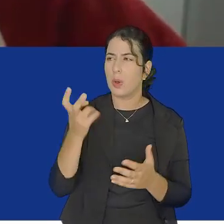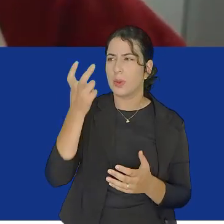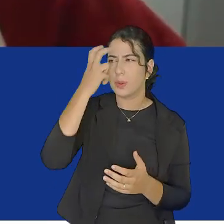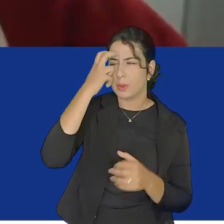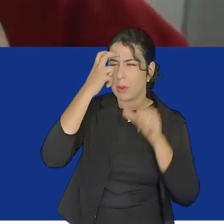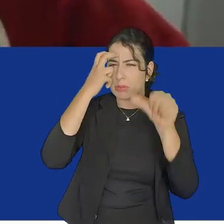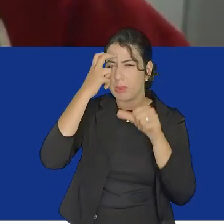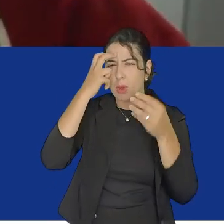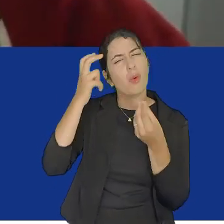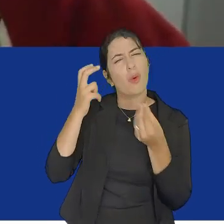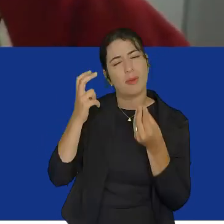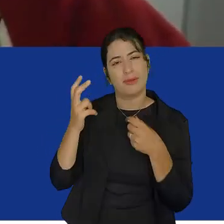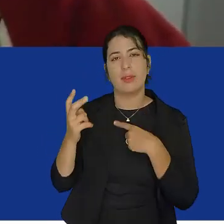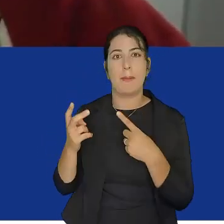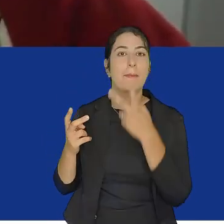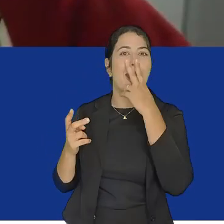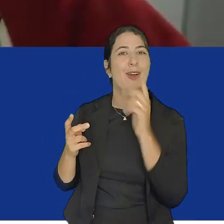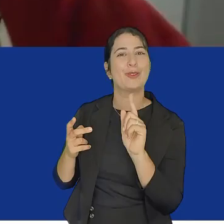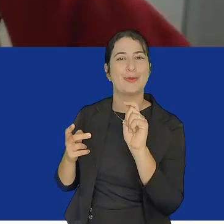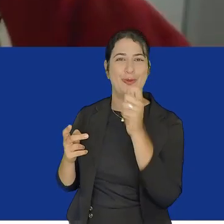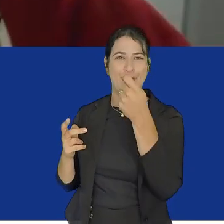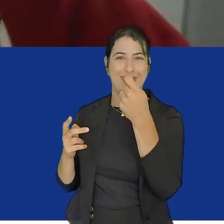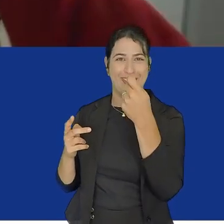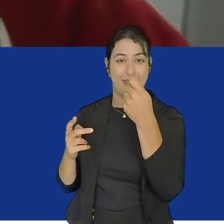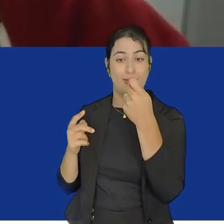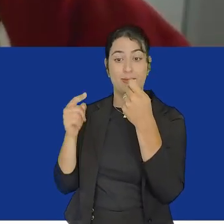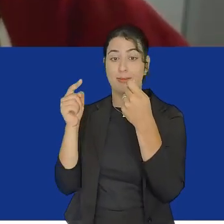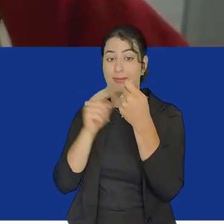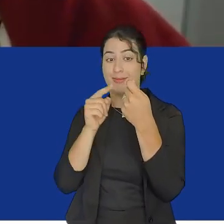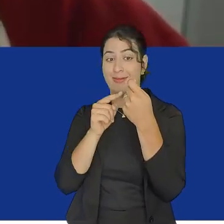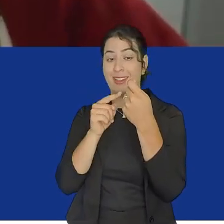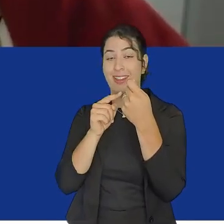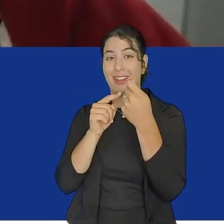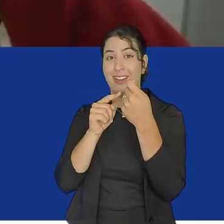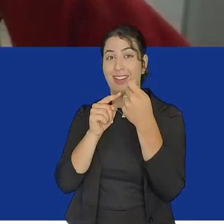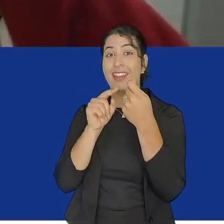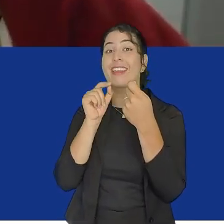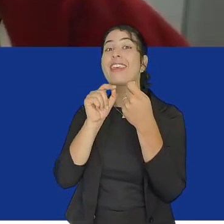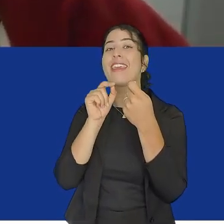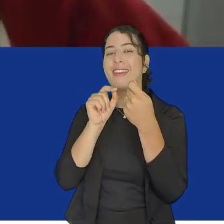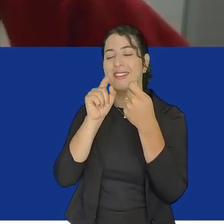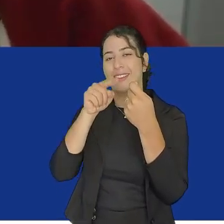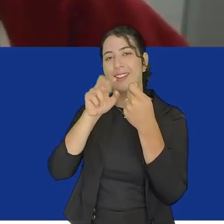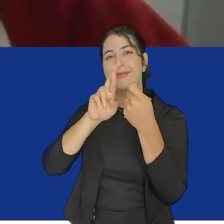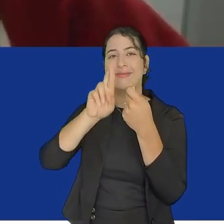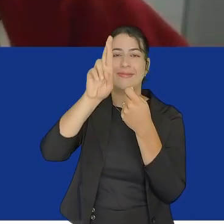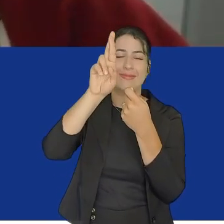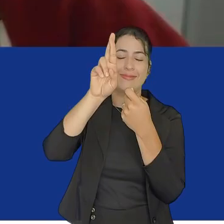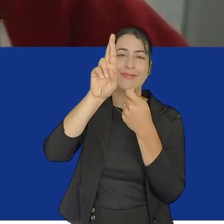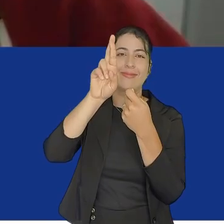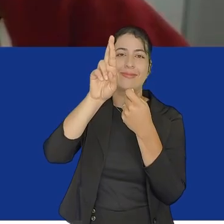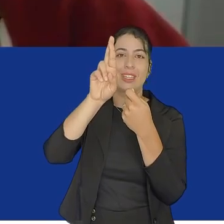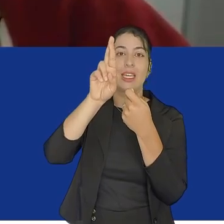chave. Essa chave se chama liderança, porque ela está em todos os